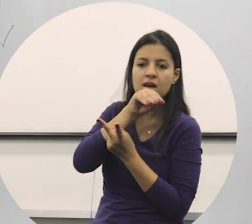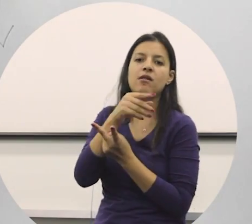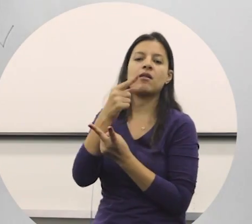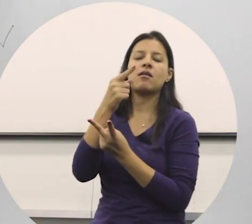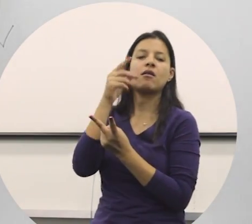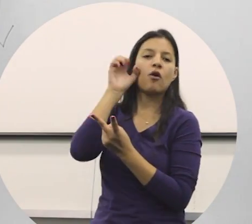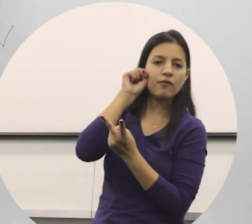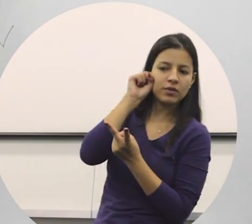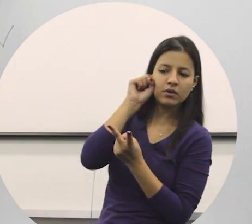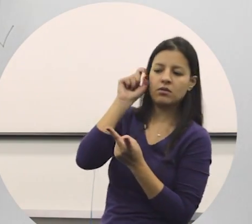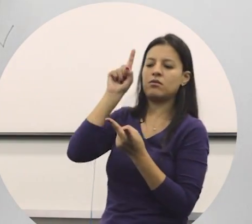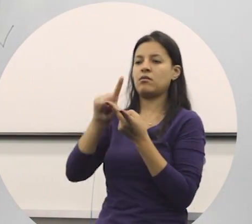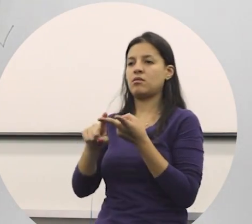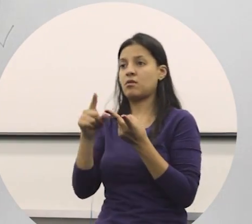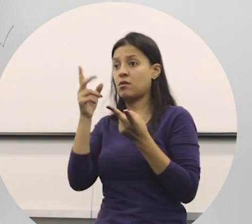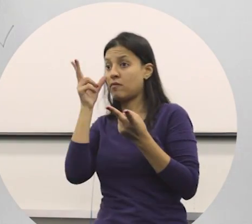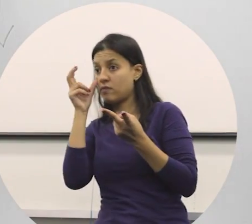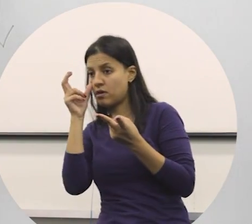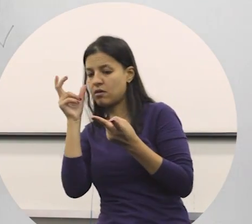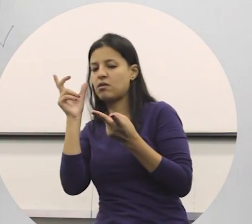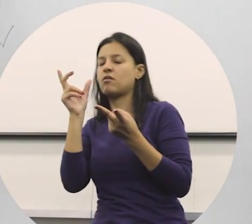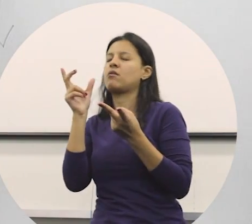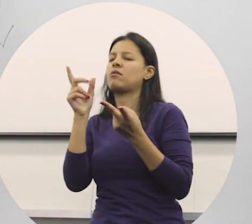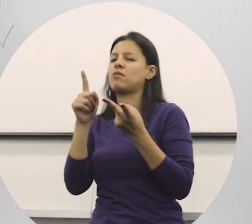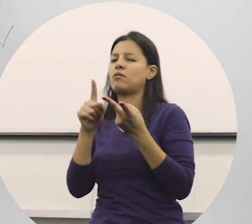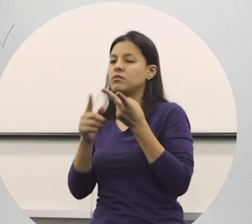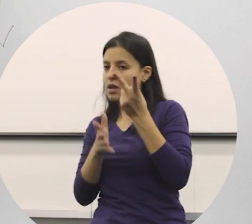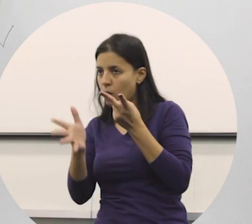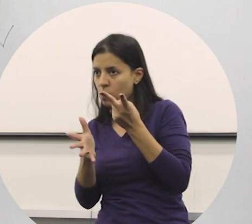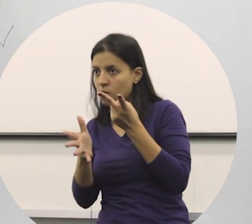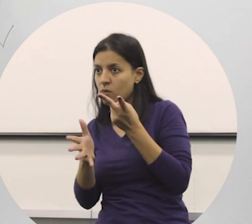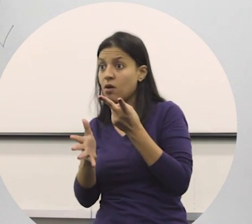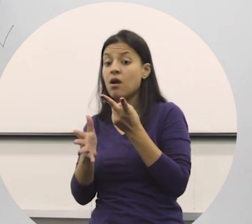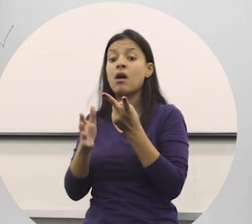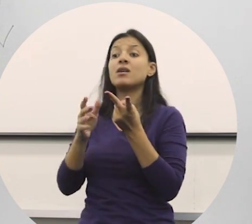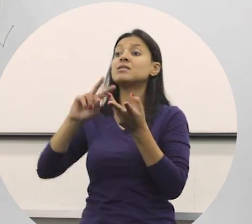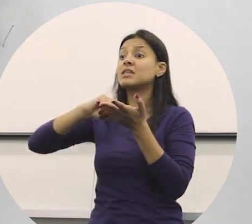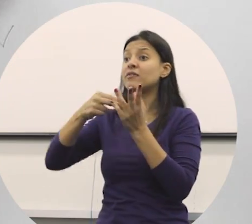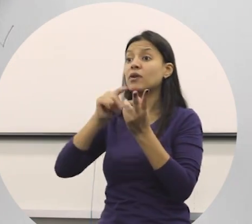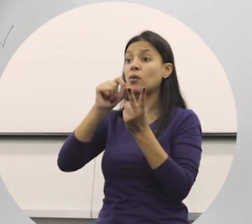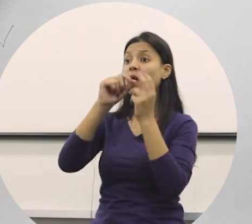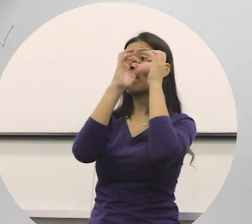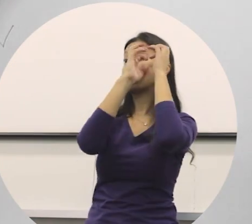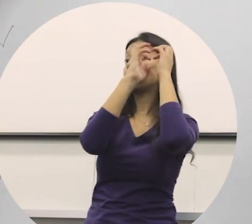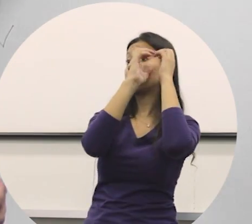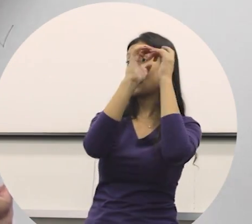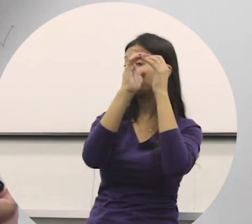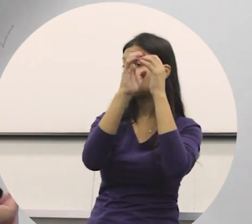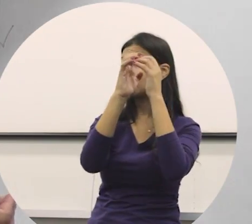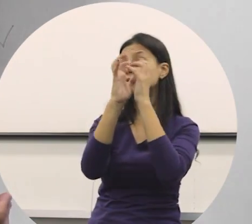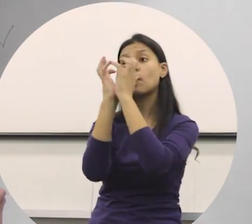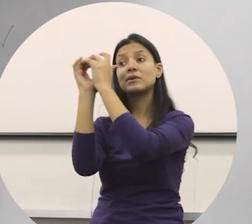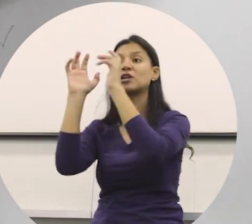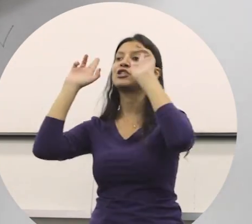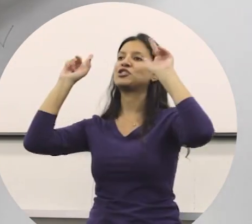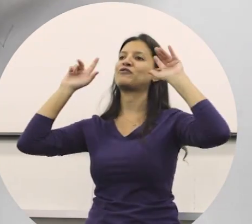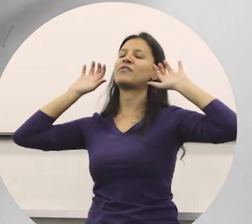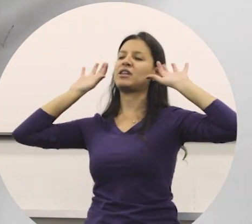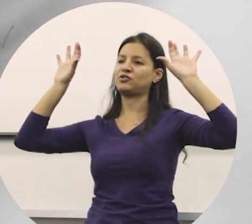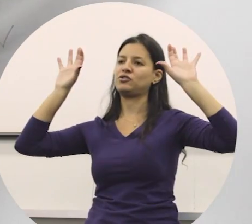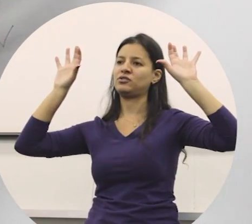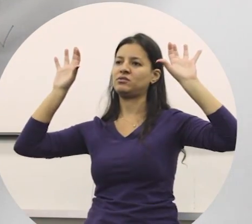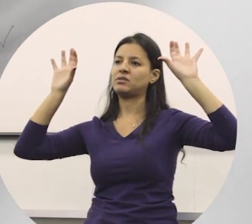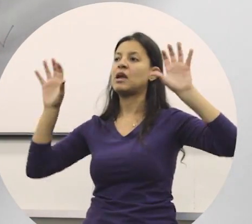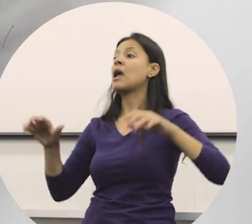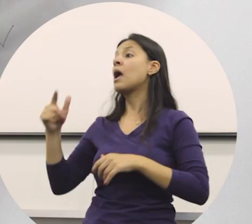são formatados em modalidades diferentes. Eu não vou ter um processamento